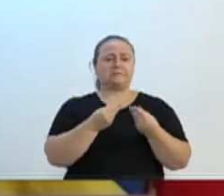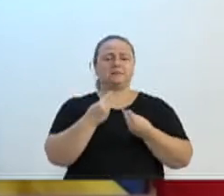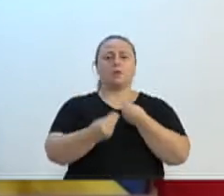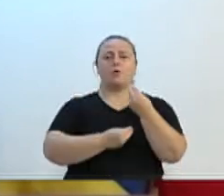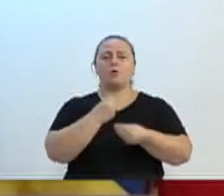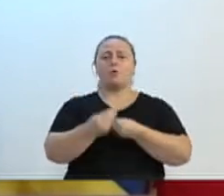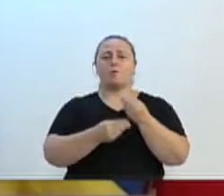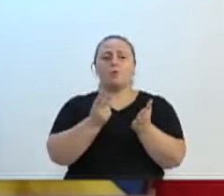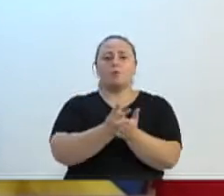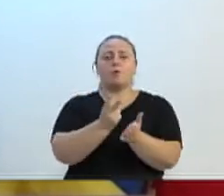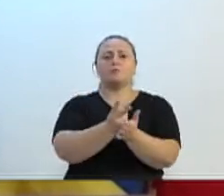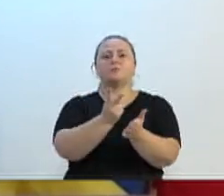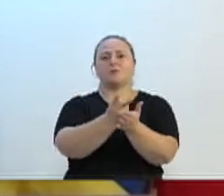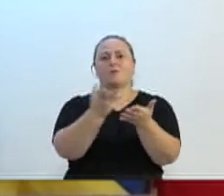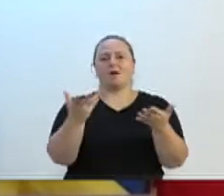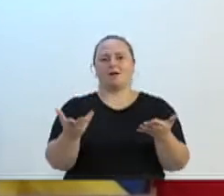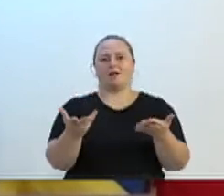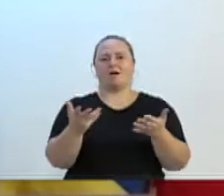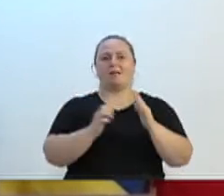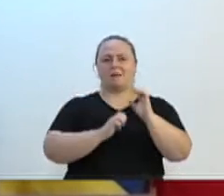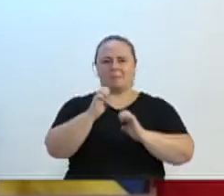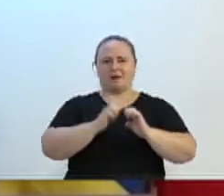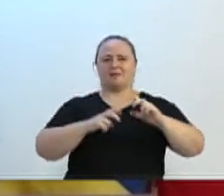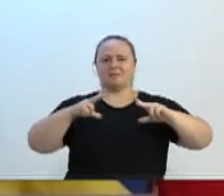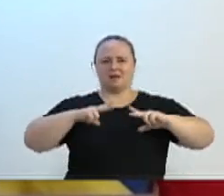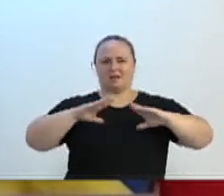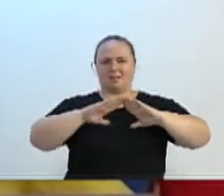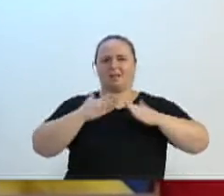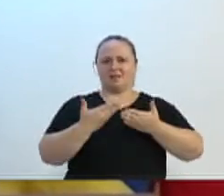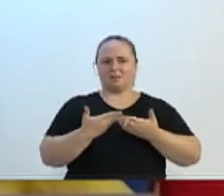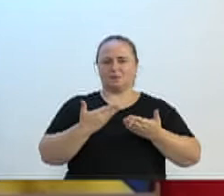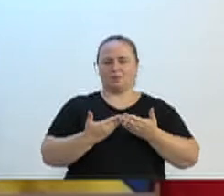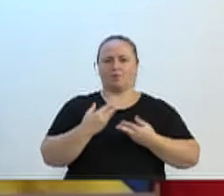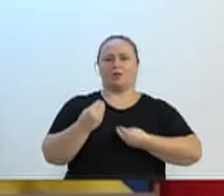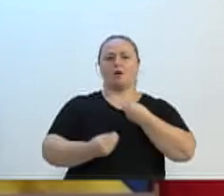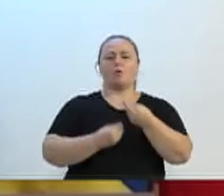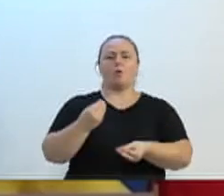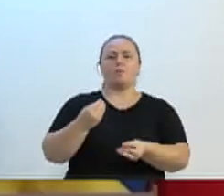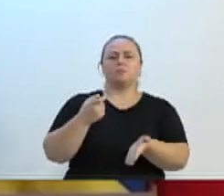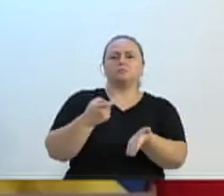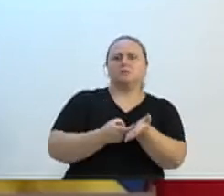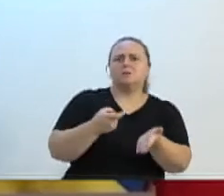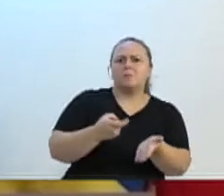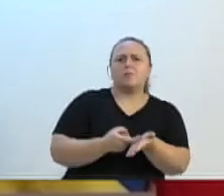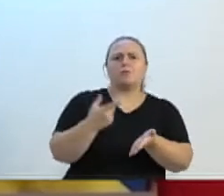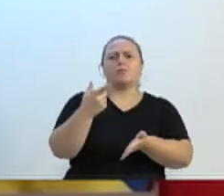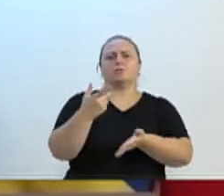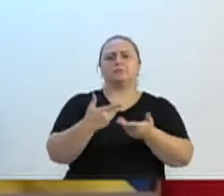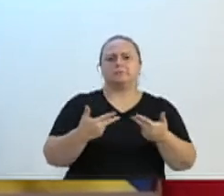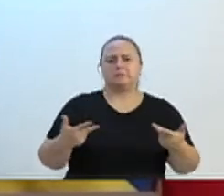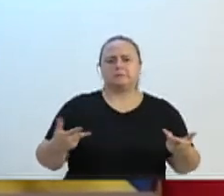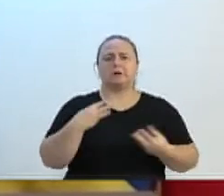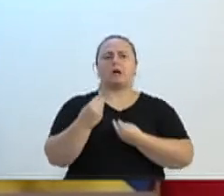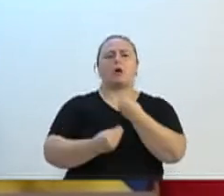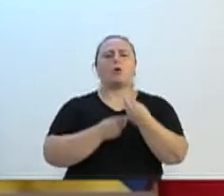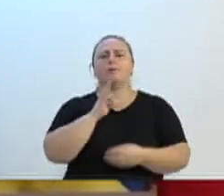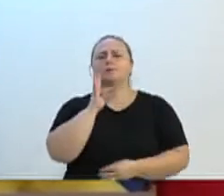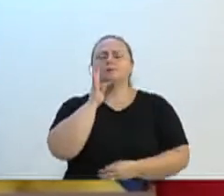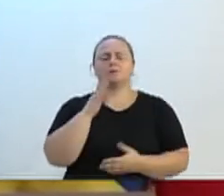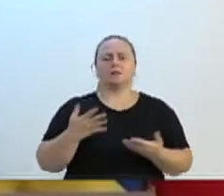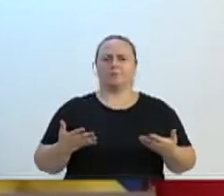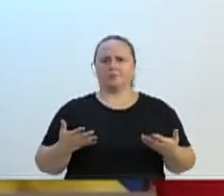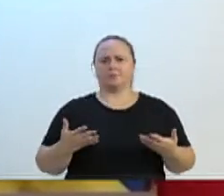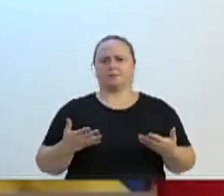porte. Precisamos de uma redução da carga tributária e aumento de prazos para a quitação dos tributos.